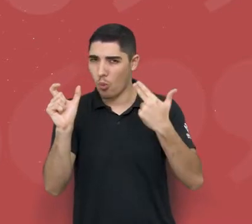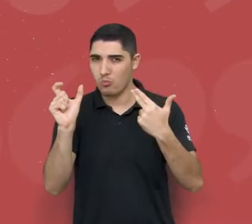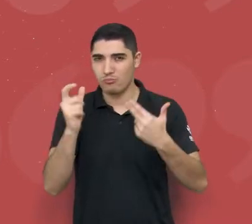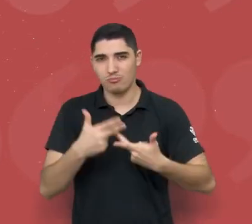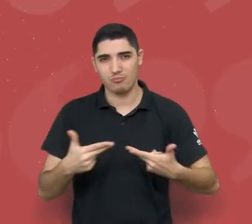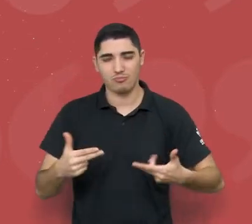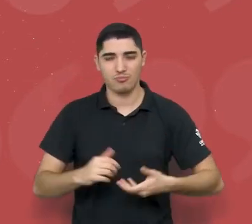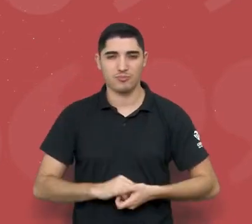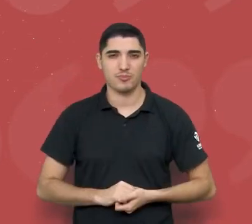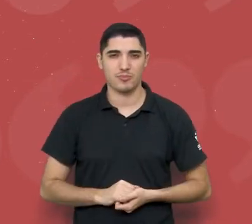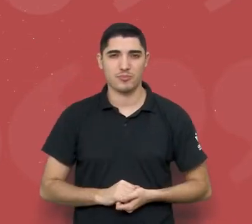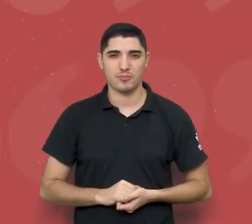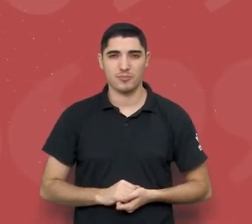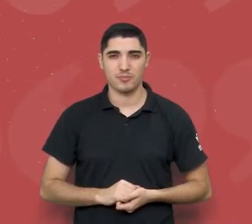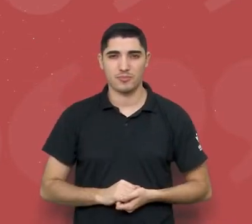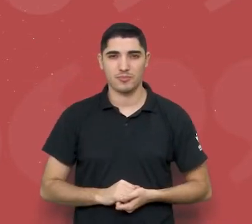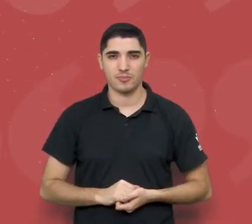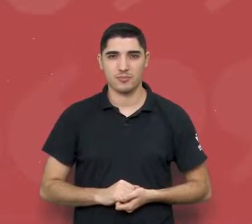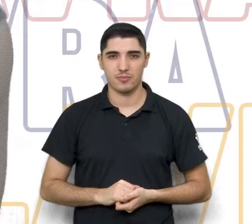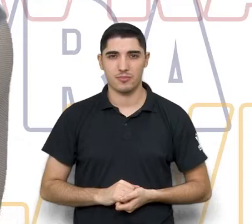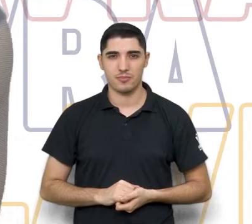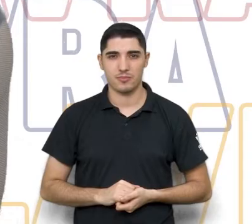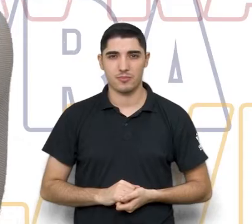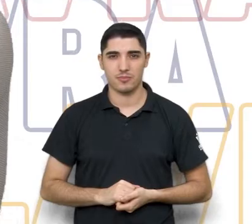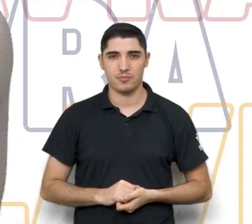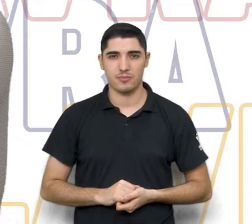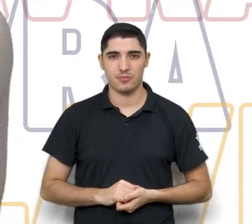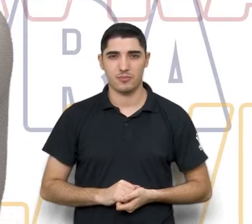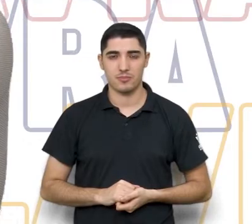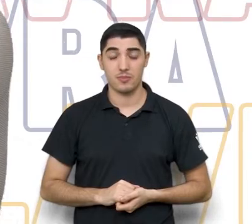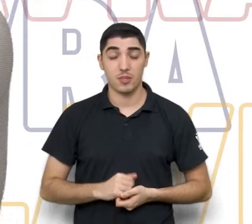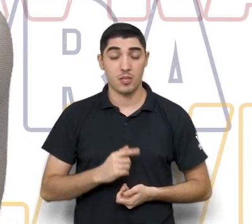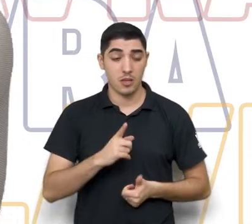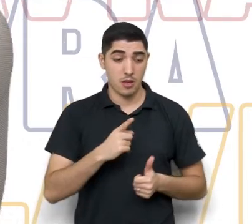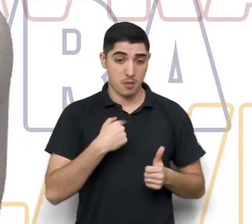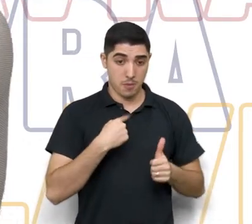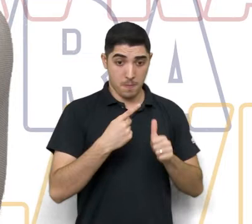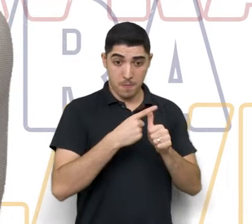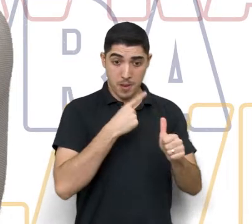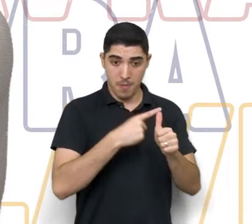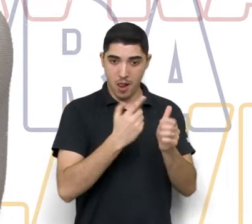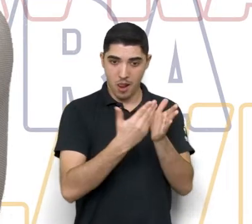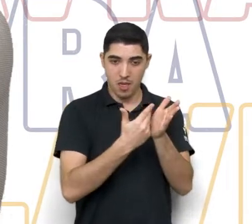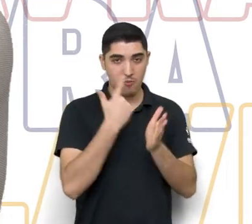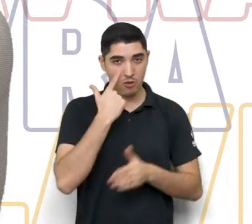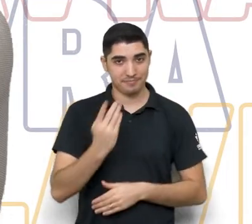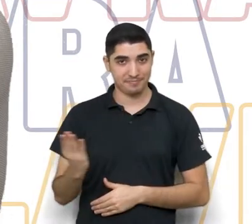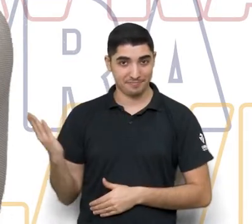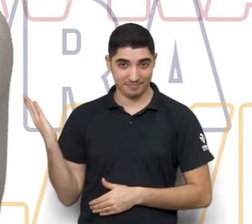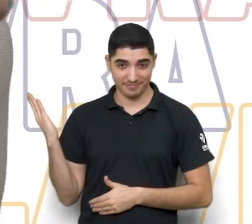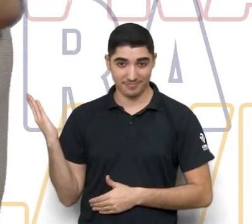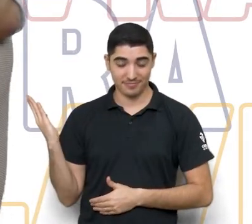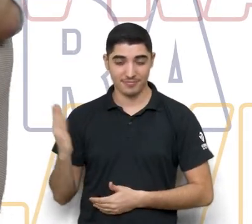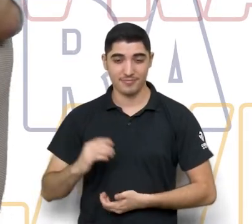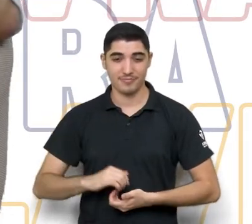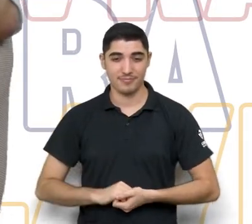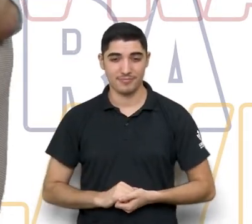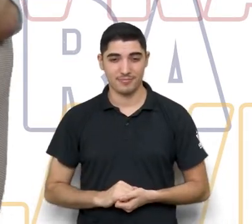Quais são as suas obras publicadas? O meu primeiro livro é esse aqui, ó.